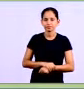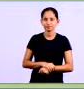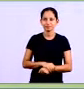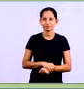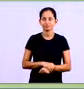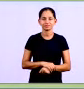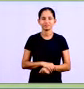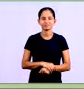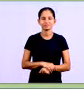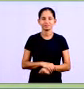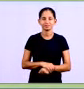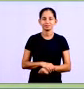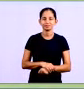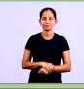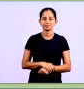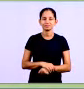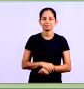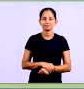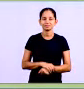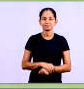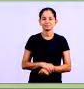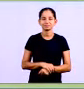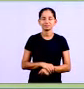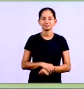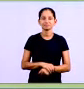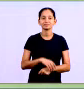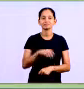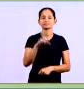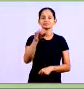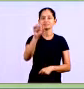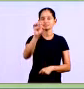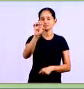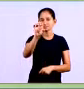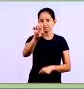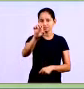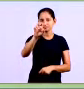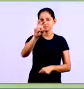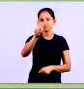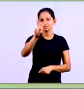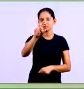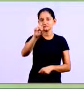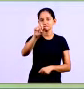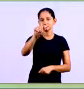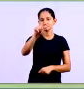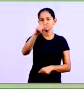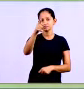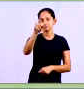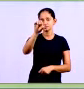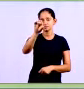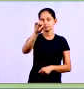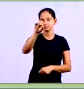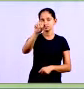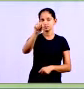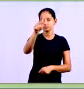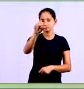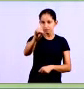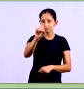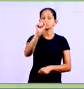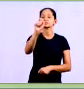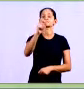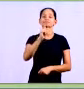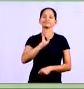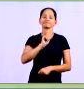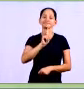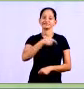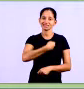pessoal? Esse aí é evasão fiscal. Por que evasão? Porque